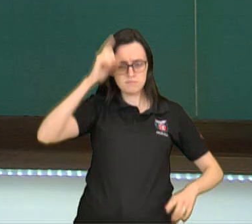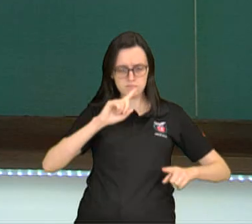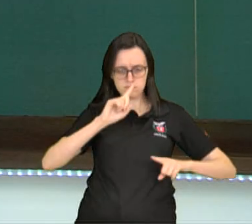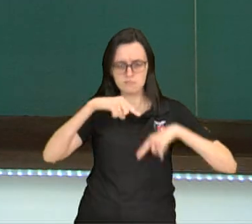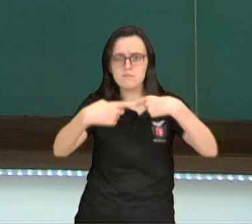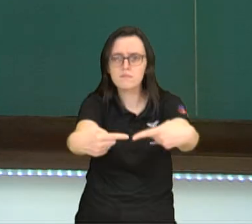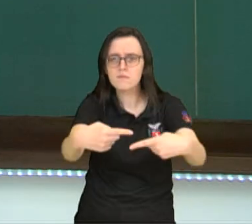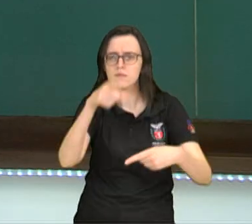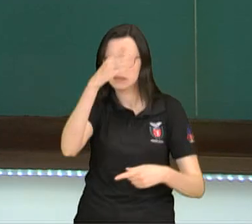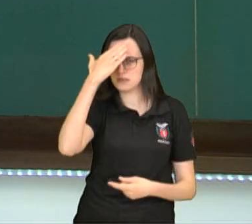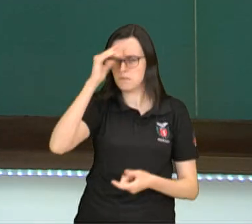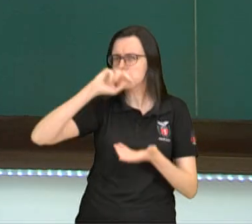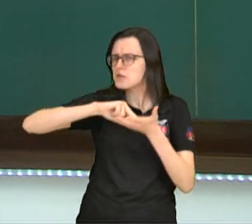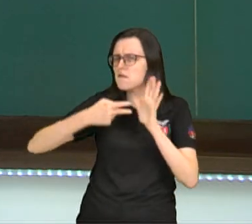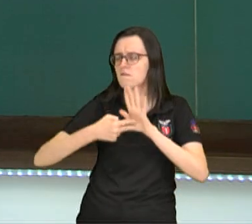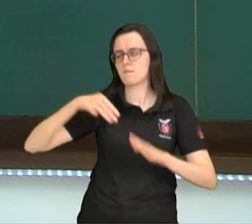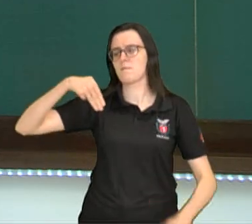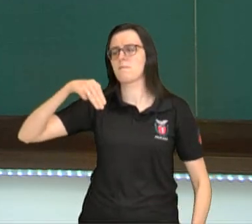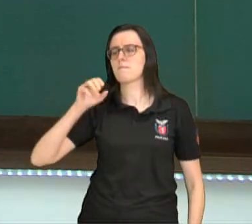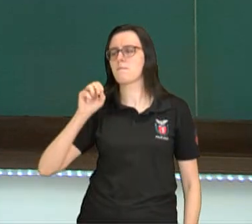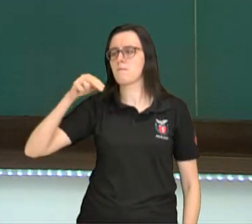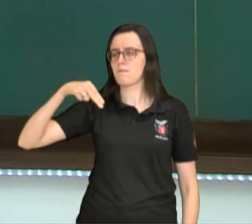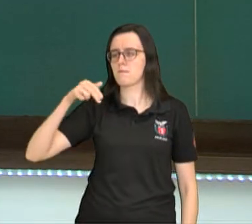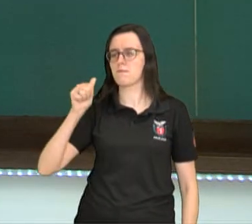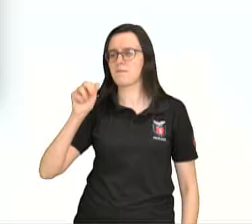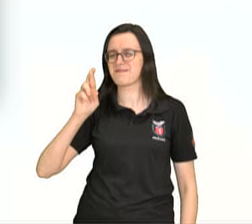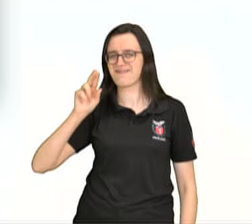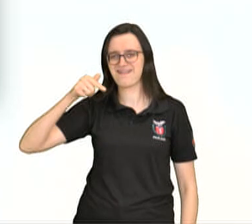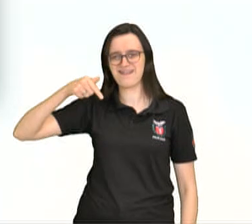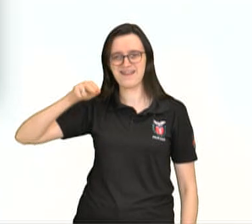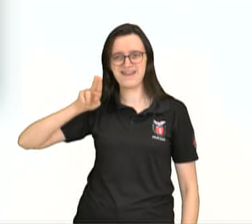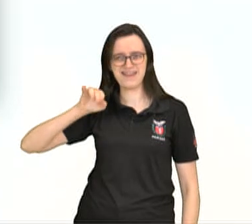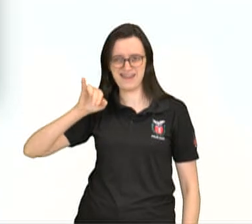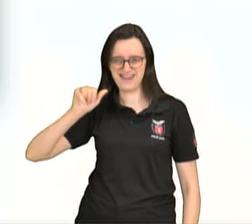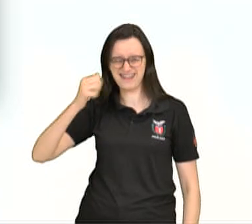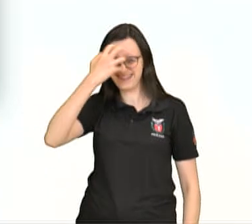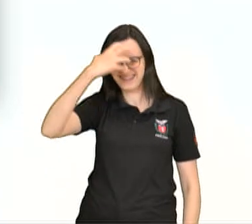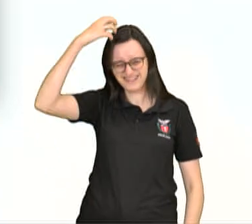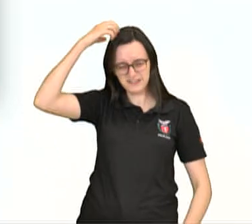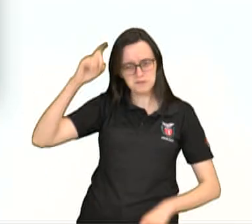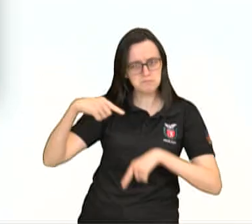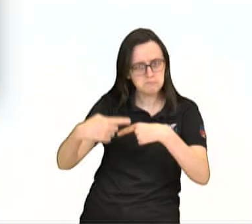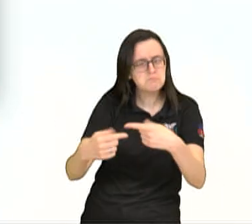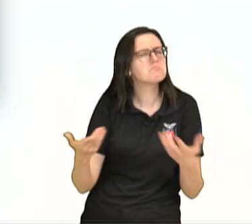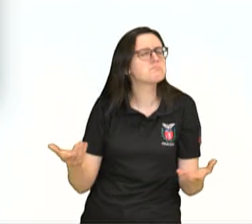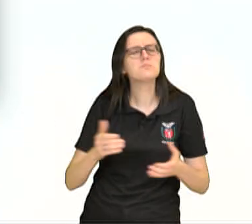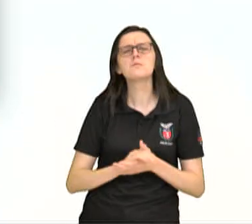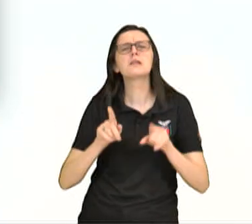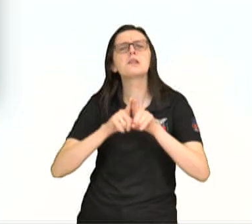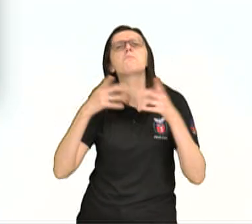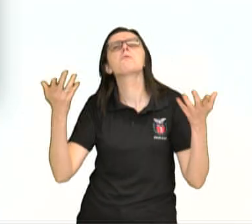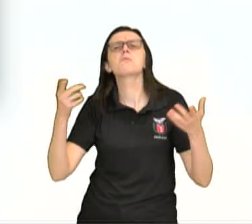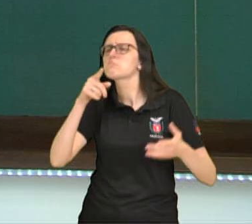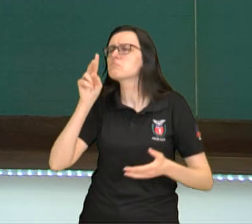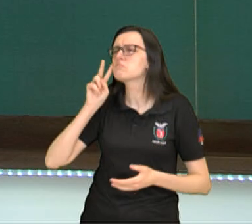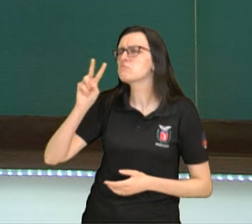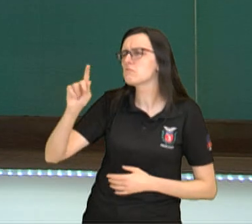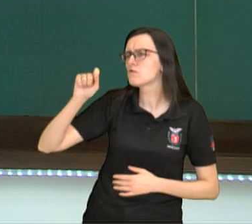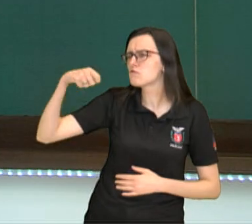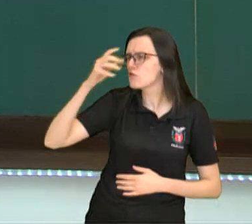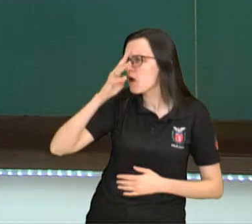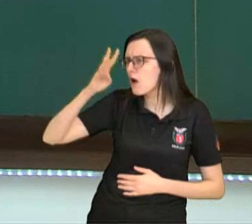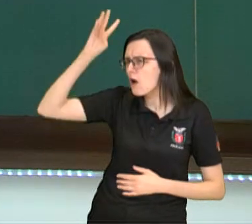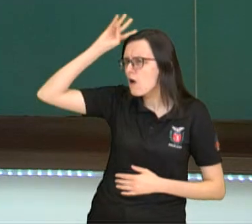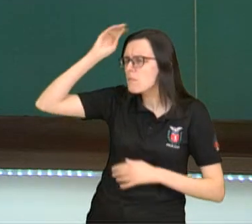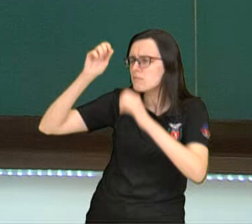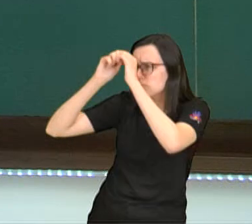vai retratar sobre Roma monárquica? E o que vem em sua memória quando falamos de Roma? Provavelmente